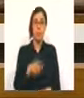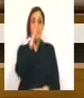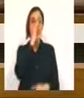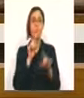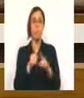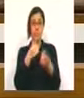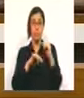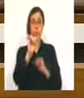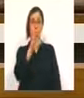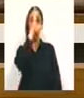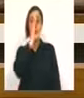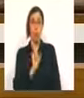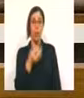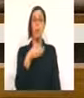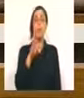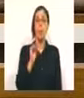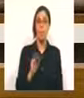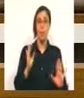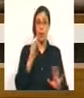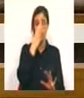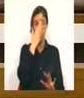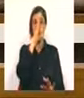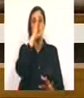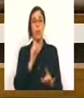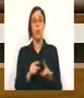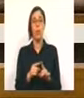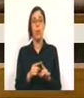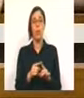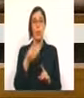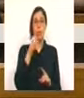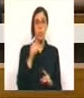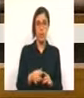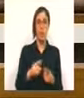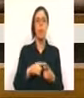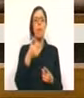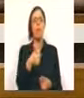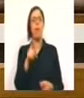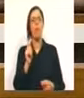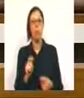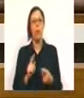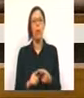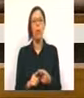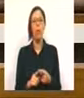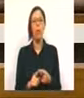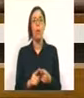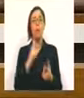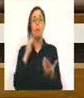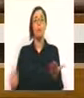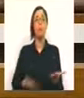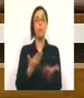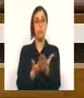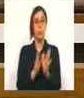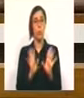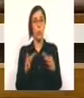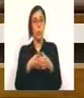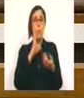o vosso Governo, o Governo do Partido Socialista, o Governo do PCP, do Bloco de Esquerda, apresentaram às